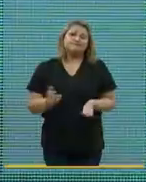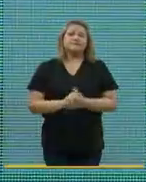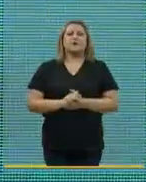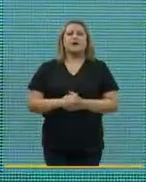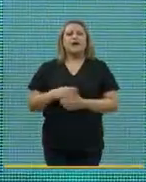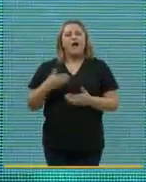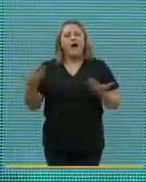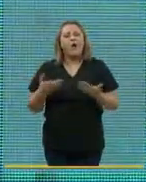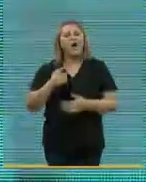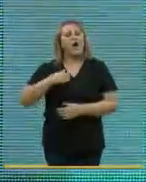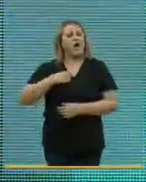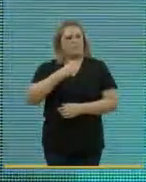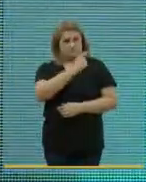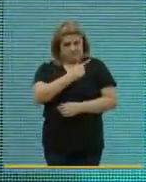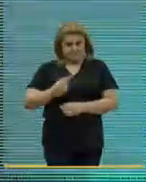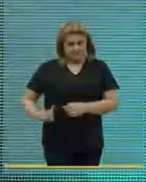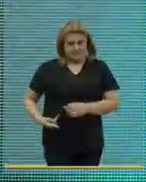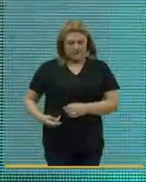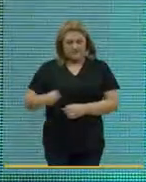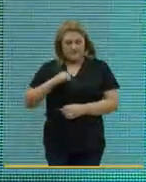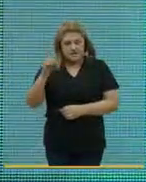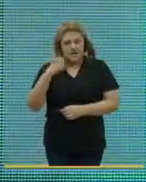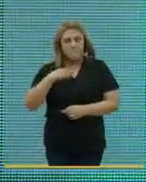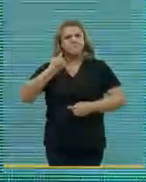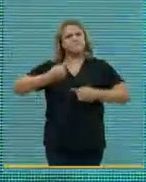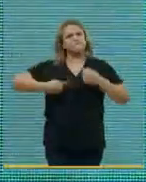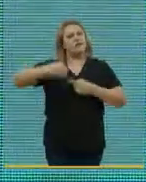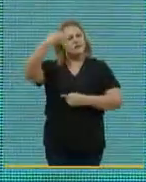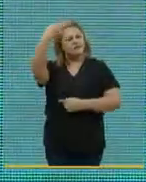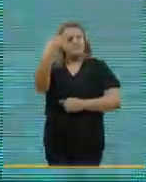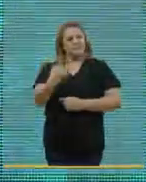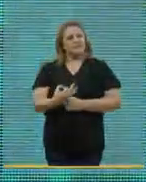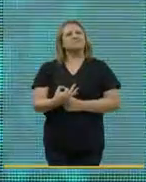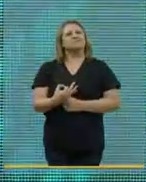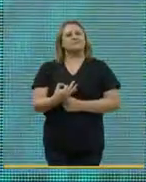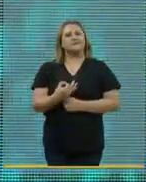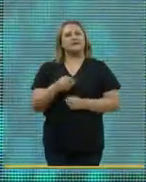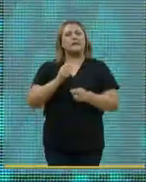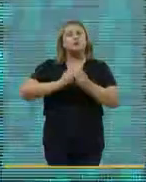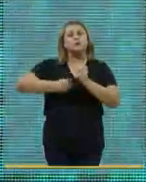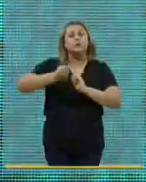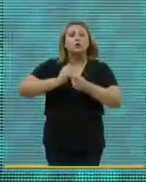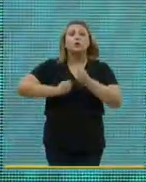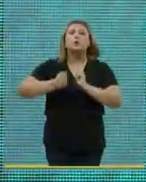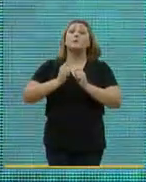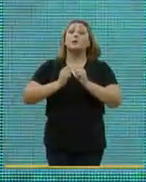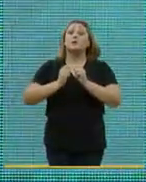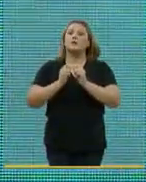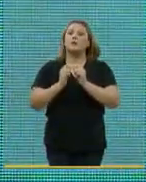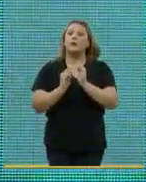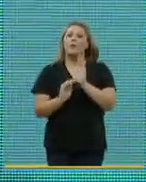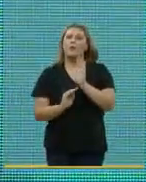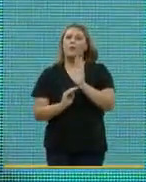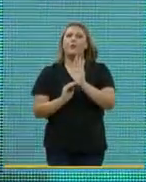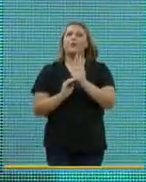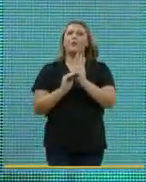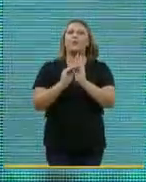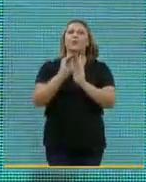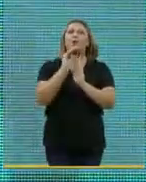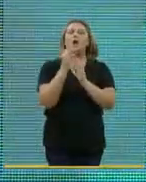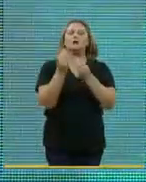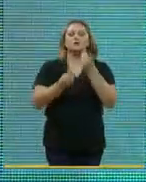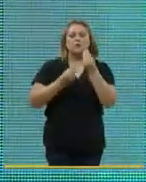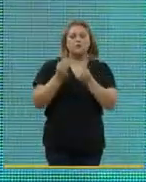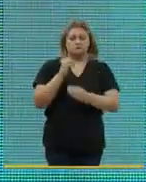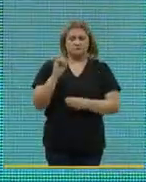presidente adotando as políticas corretas o que é necessário crescimento da economia para este uma política econômica de quem